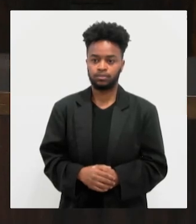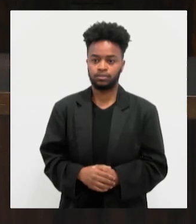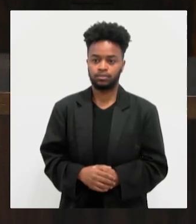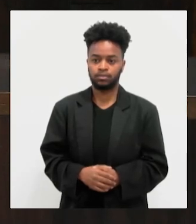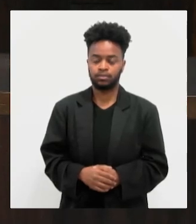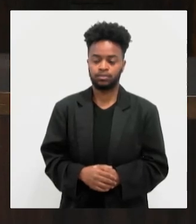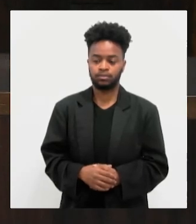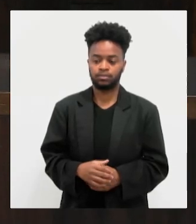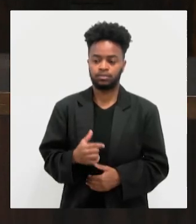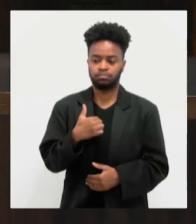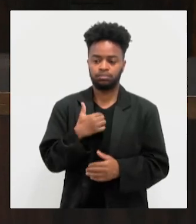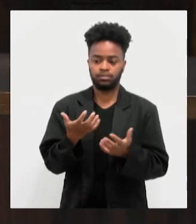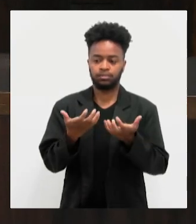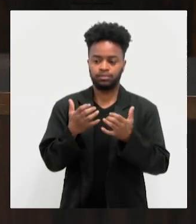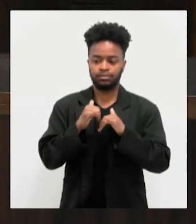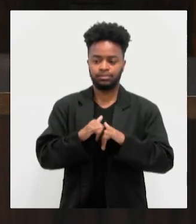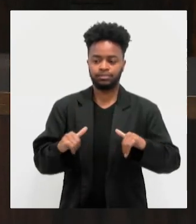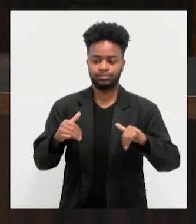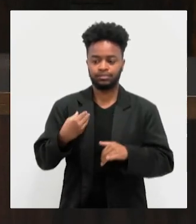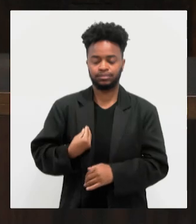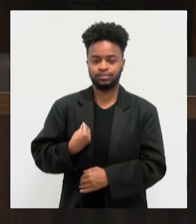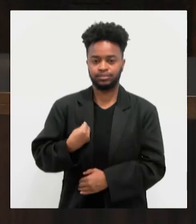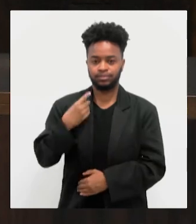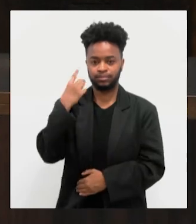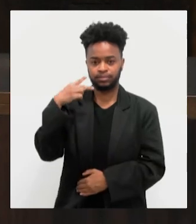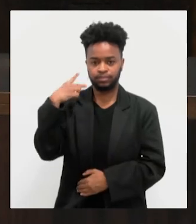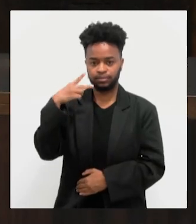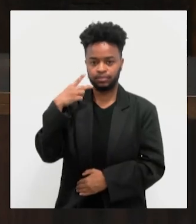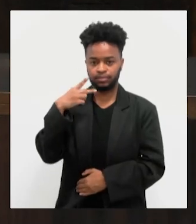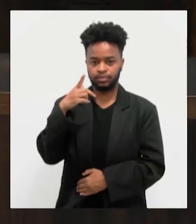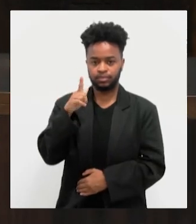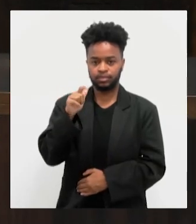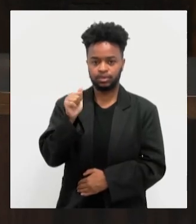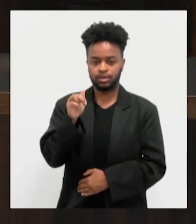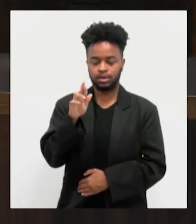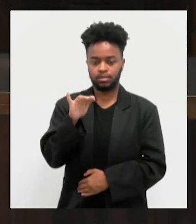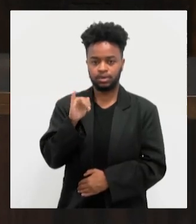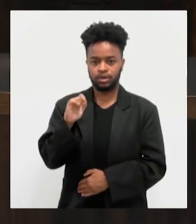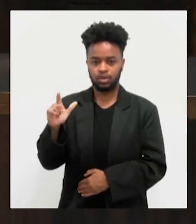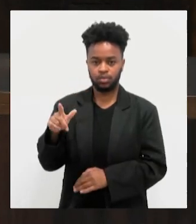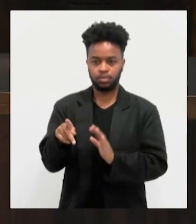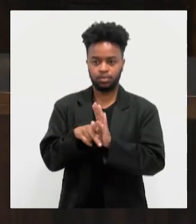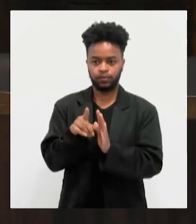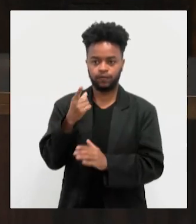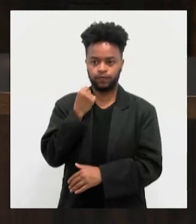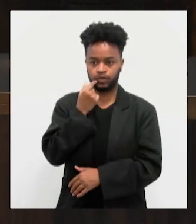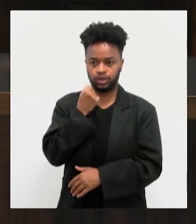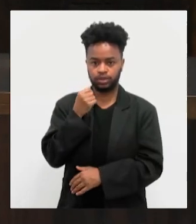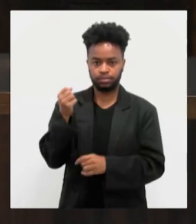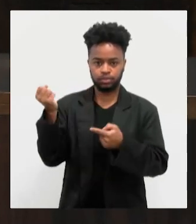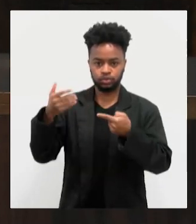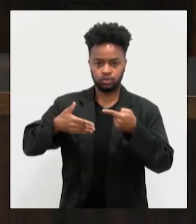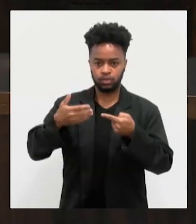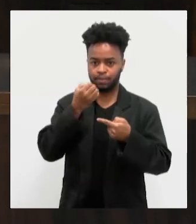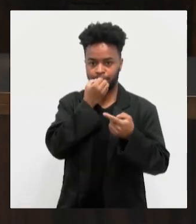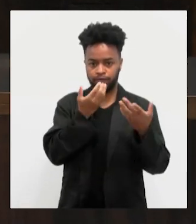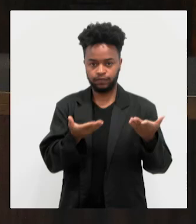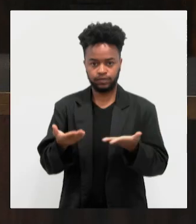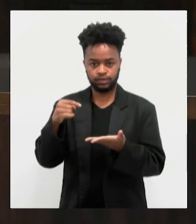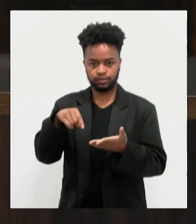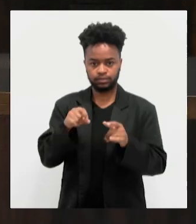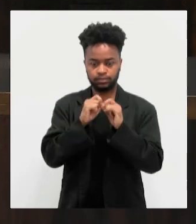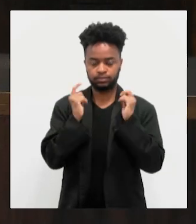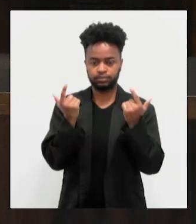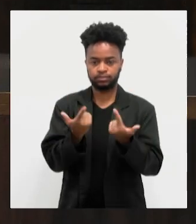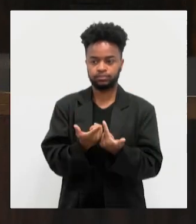Queria anunciar a presença do vereador Gabriel Bologia, de Fortaleza do Pessoal. Seja muito bem-vindo a essa casa.